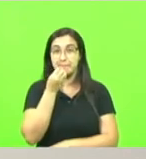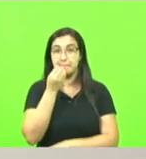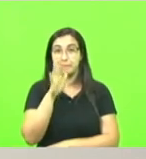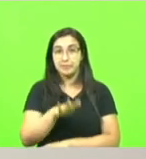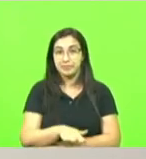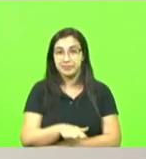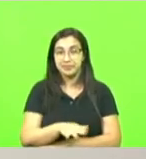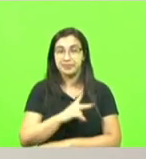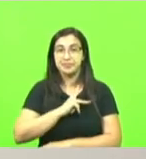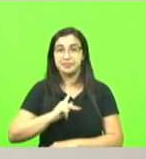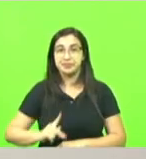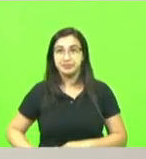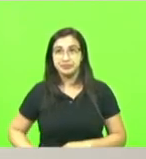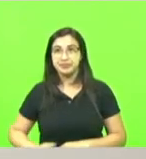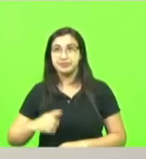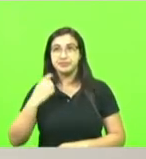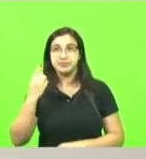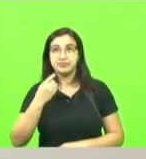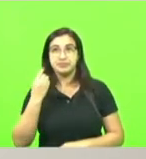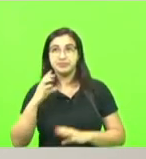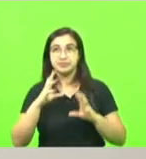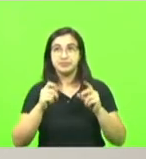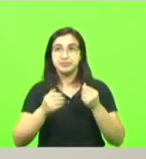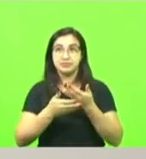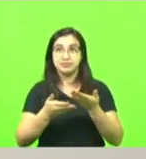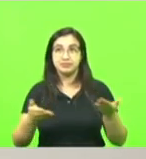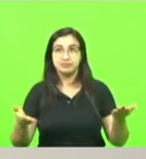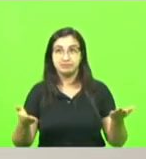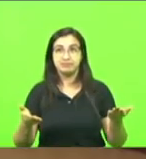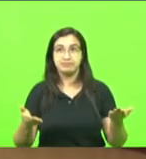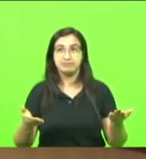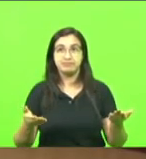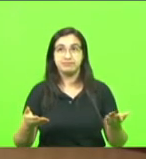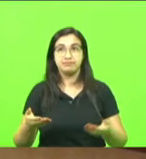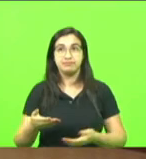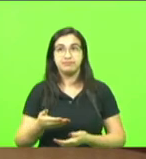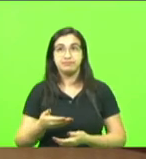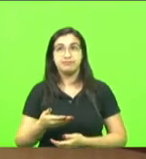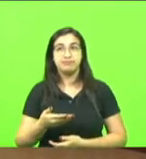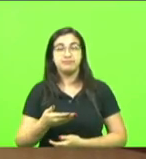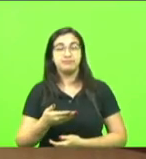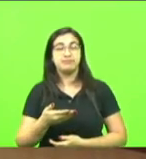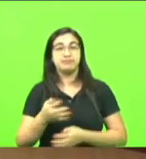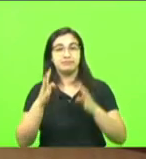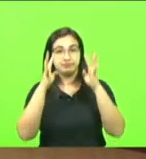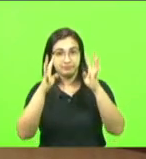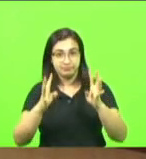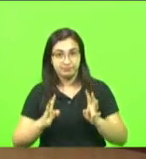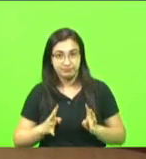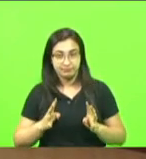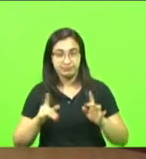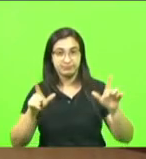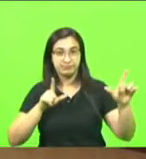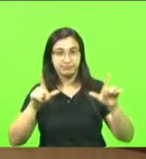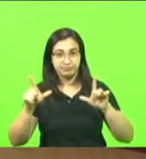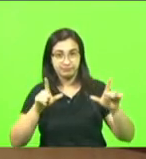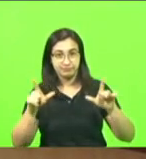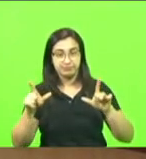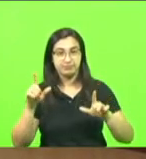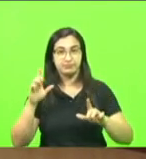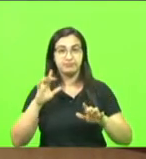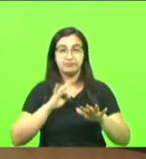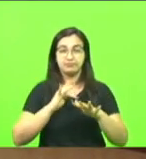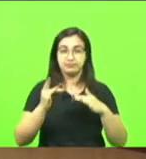presidente, senhoras e senhoras deputadas, deputados. Boa tarde a todo o público que nos prestigia através da TVA, pelas redes sociais, o